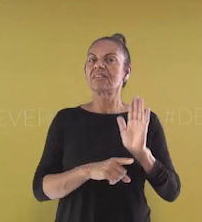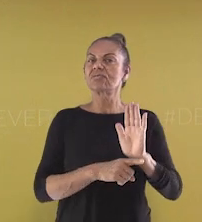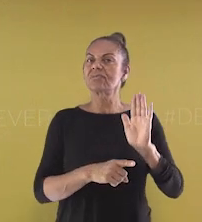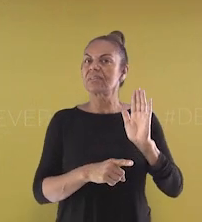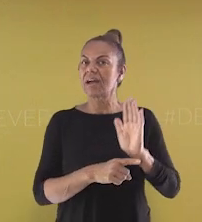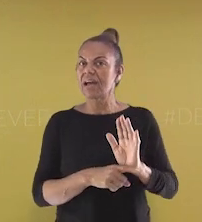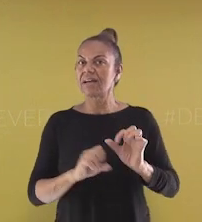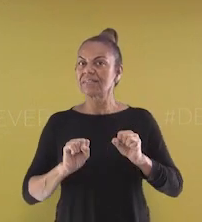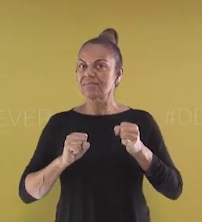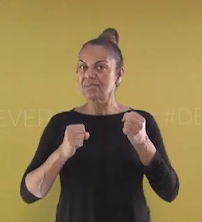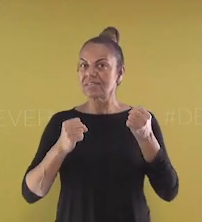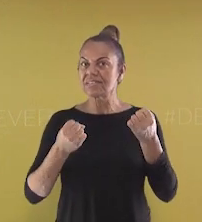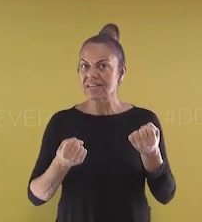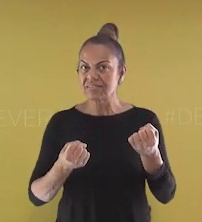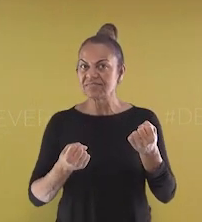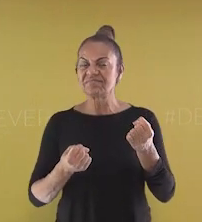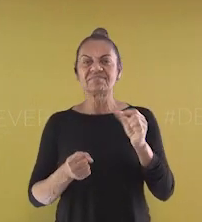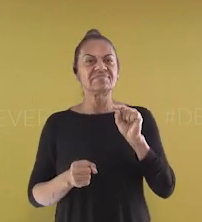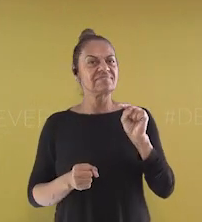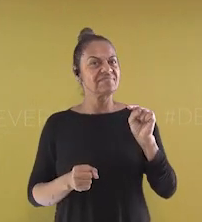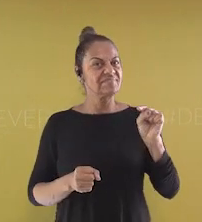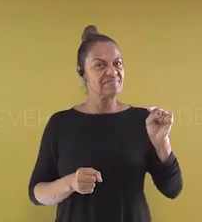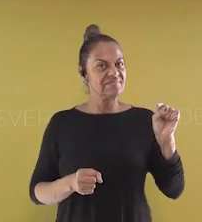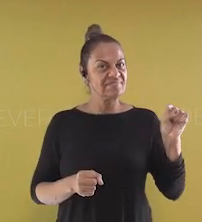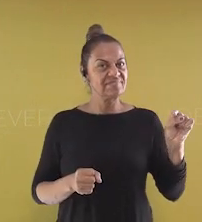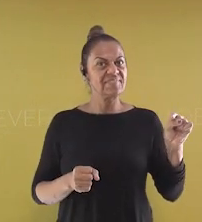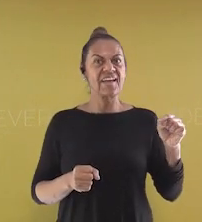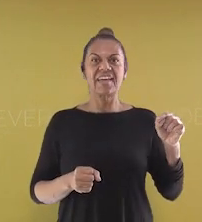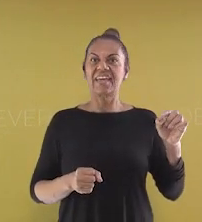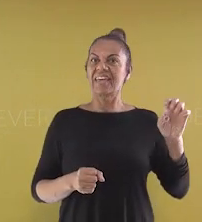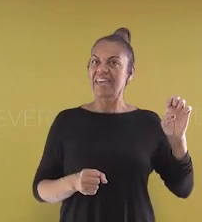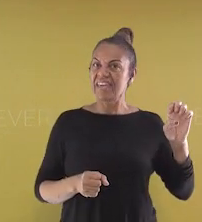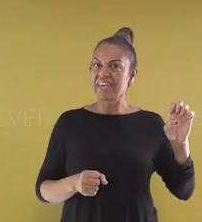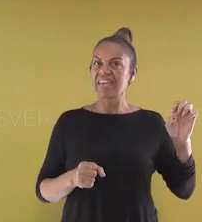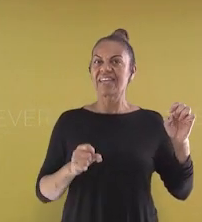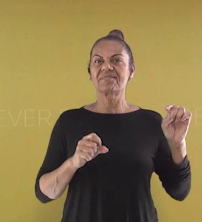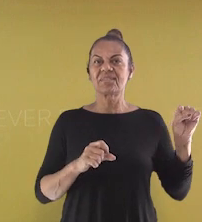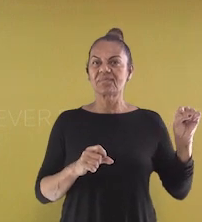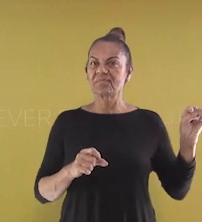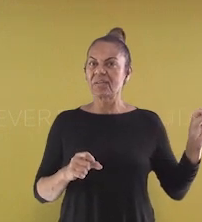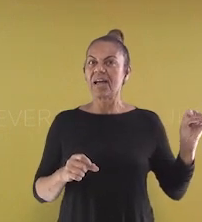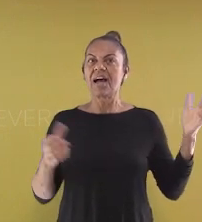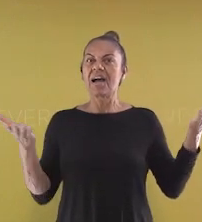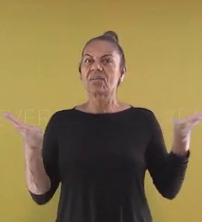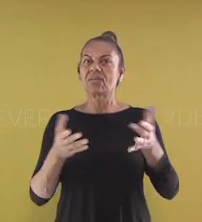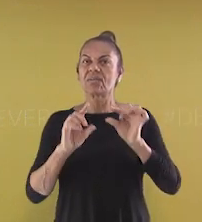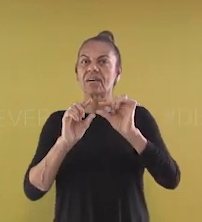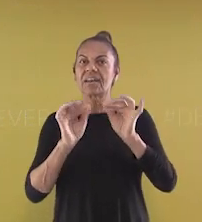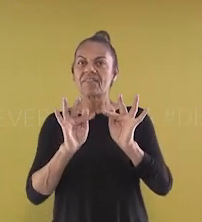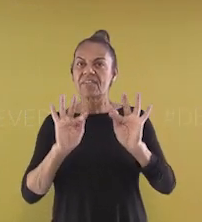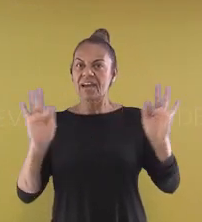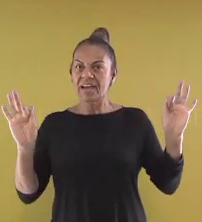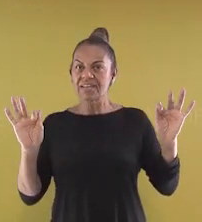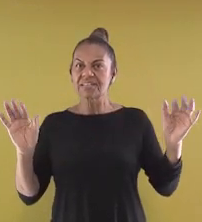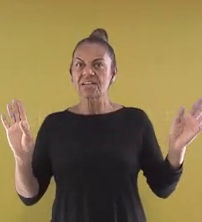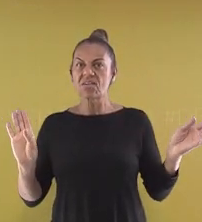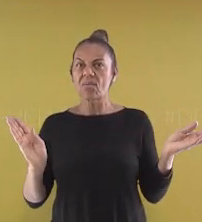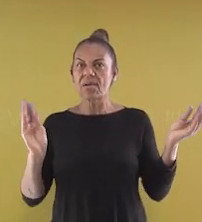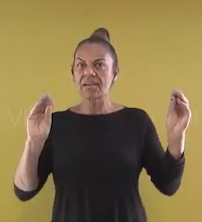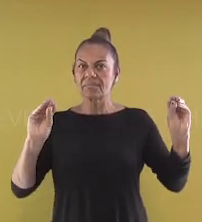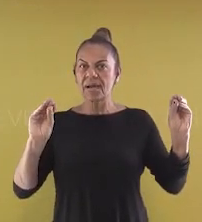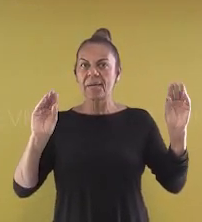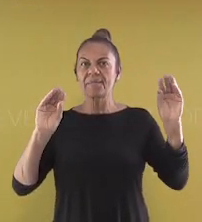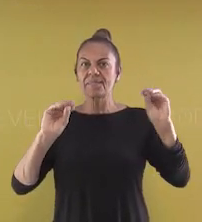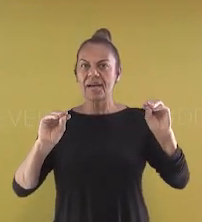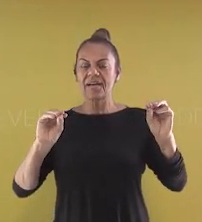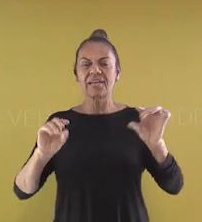a... pontinho, pontinho, pontinho, e proporcionar longevidade, disposição, pontinho, pontinho,